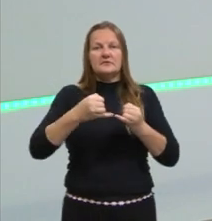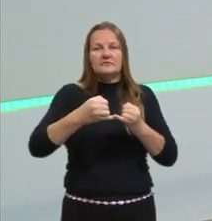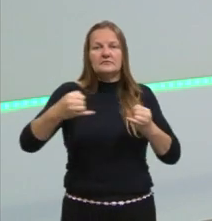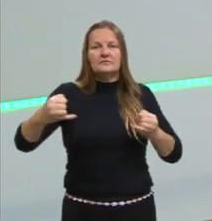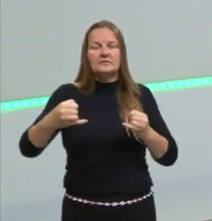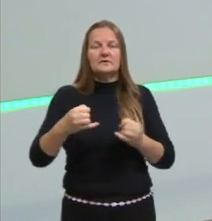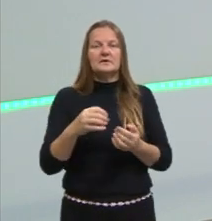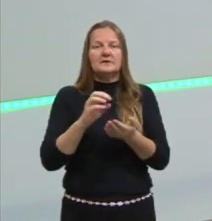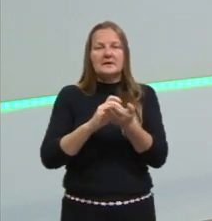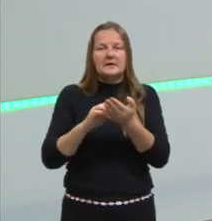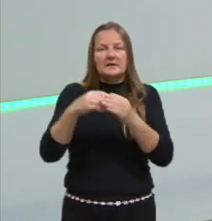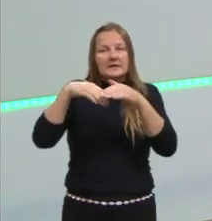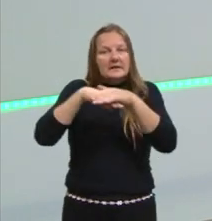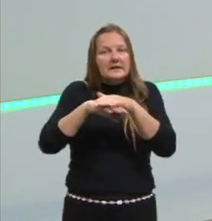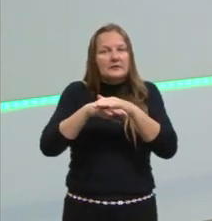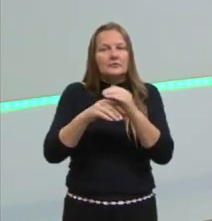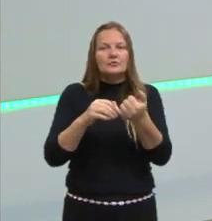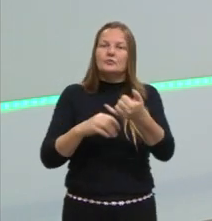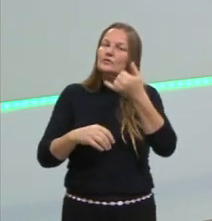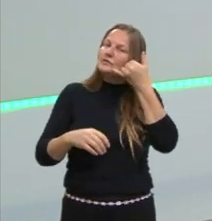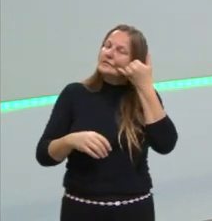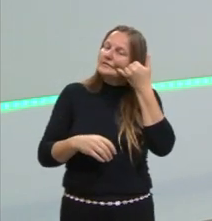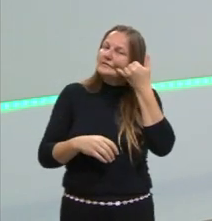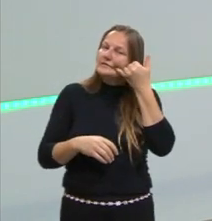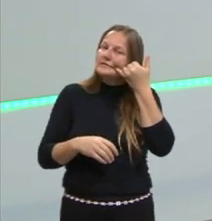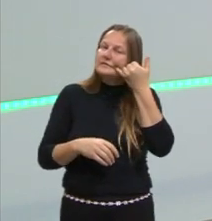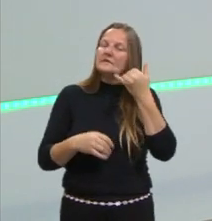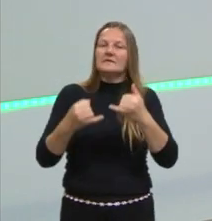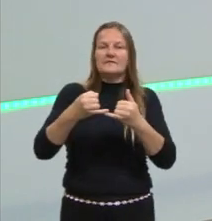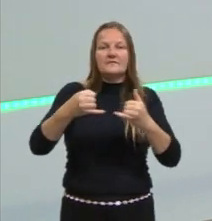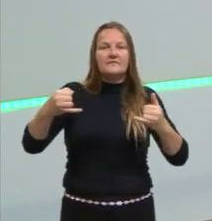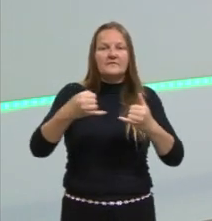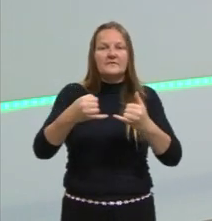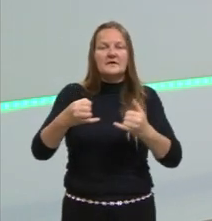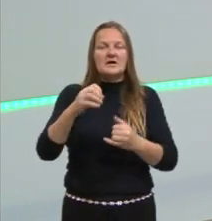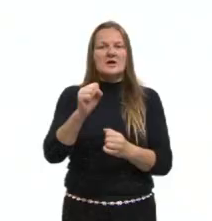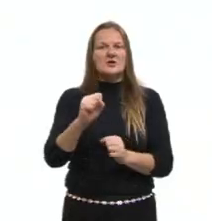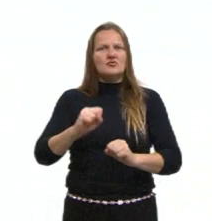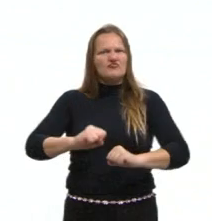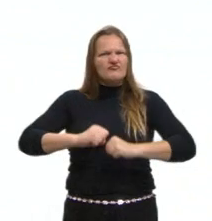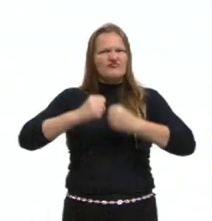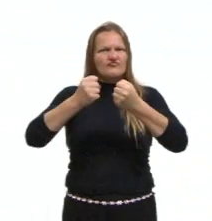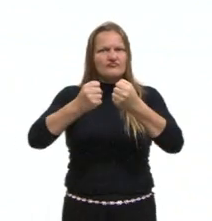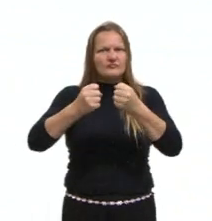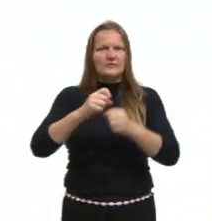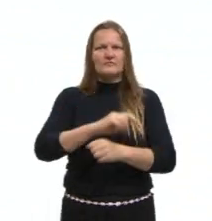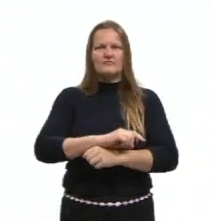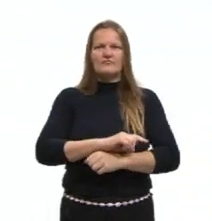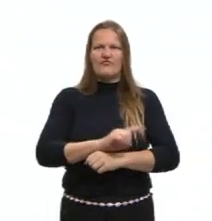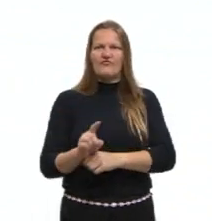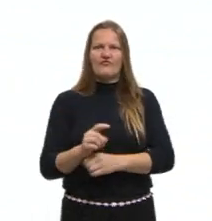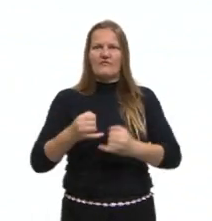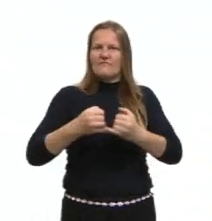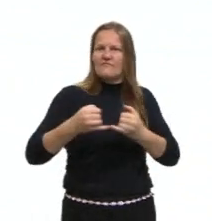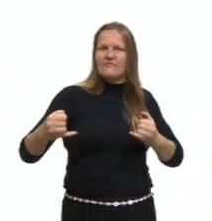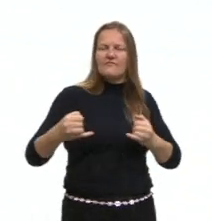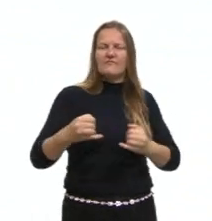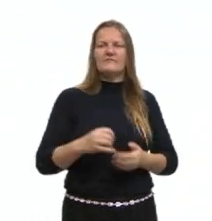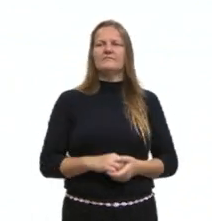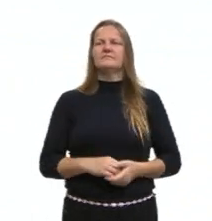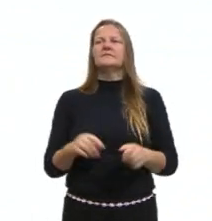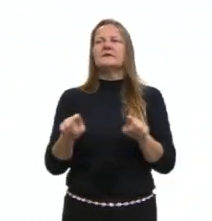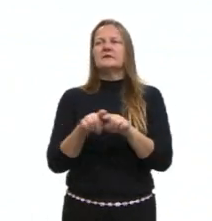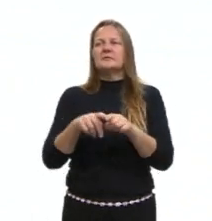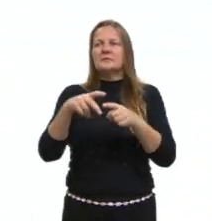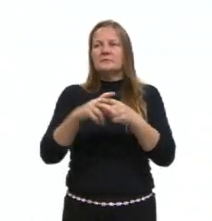aparelho um dispositivo por exemplo que é cheio desse super e semicondutores E também temos a mecânica